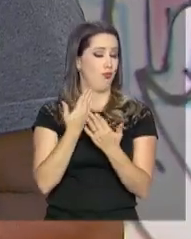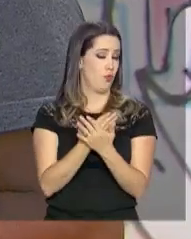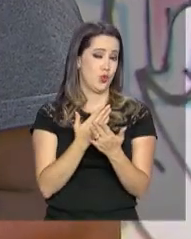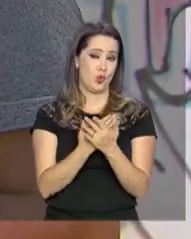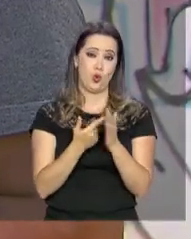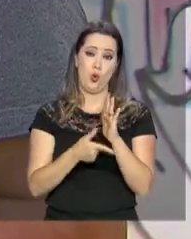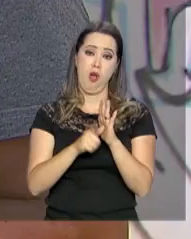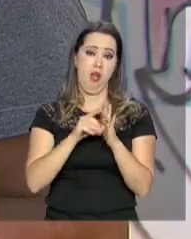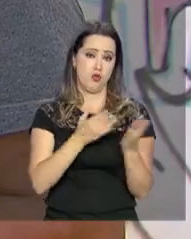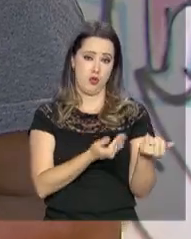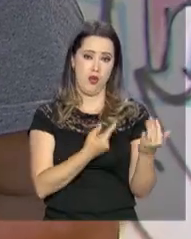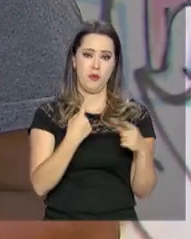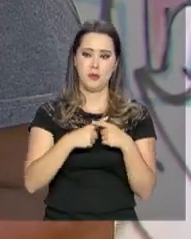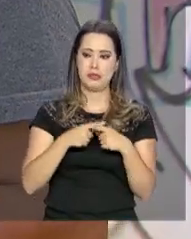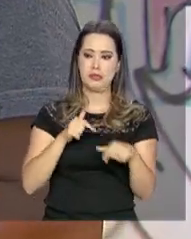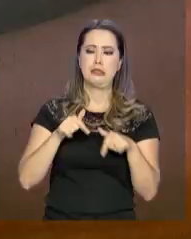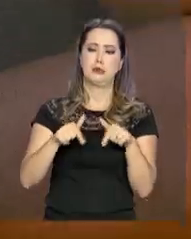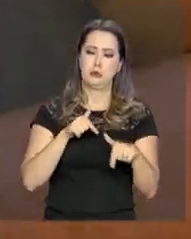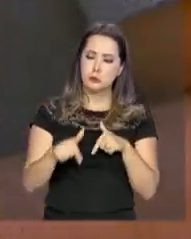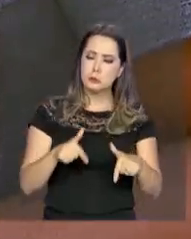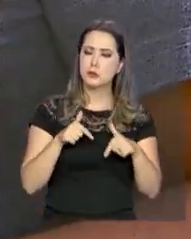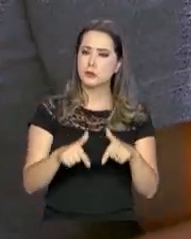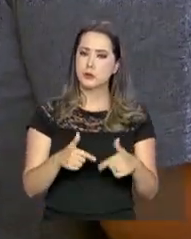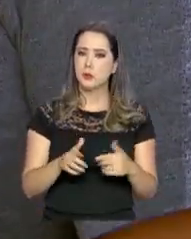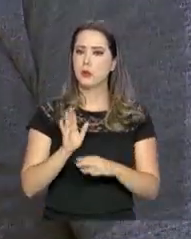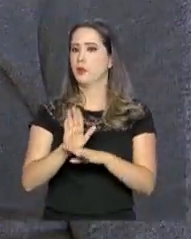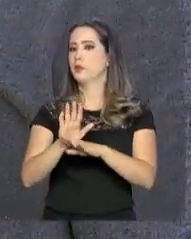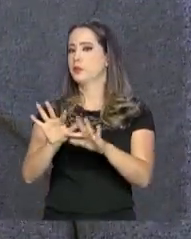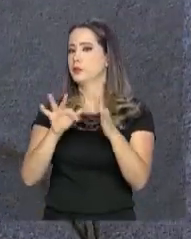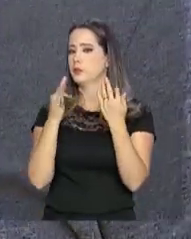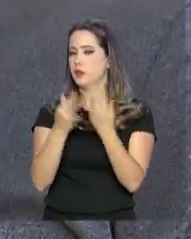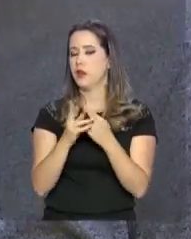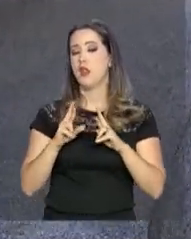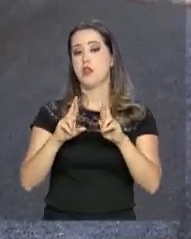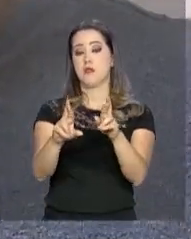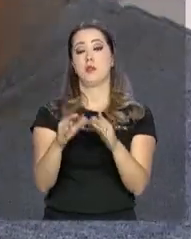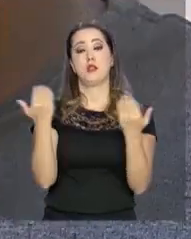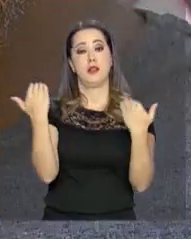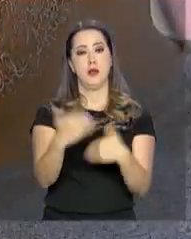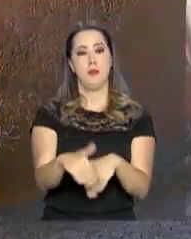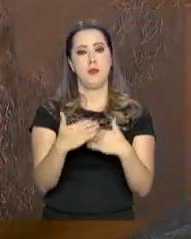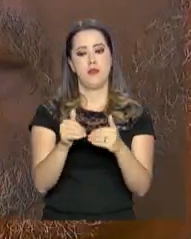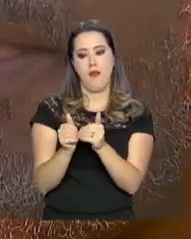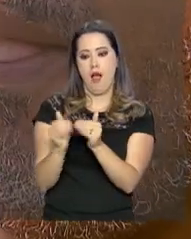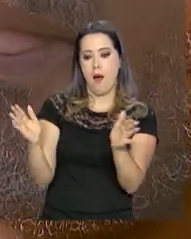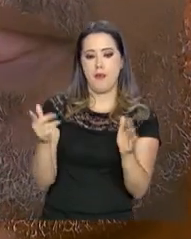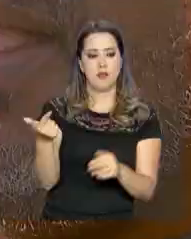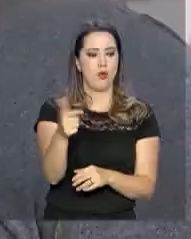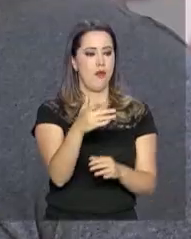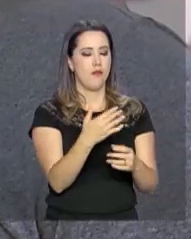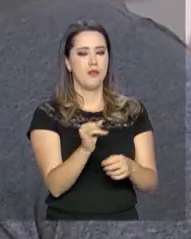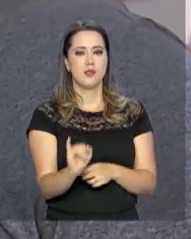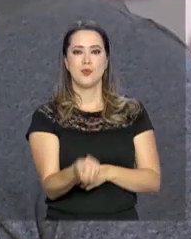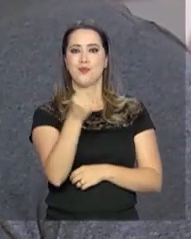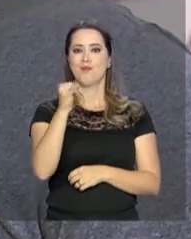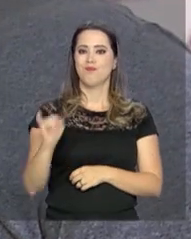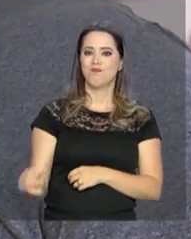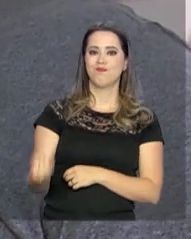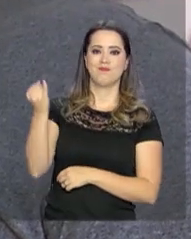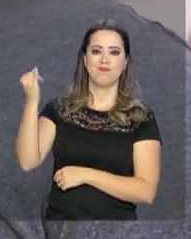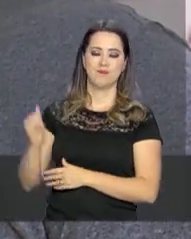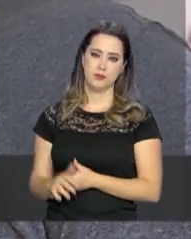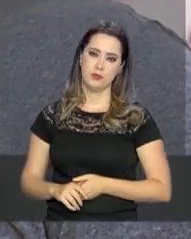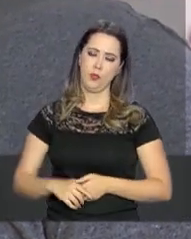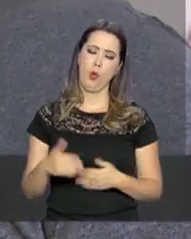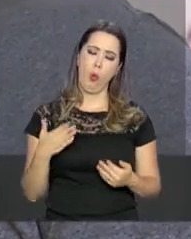juventude, porque precisou trabalhar desde cedo para ajudar a família, espera que o exame abra novas portas. A minha meta